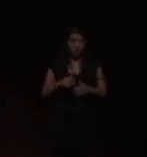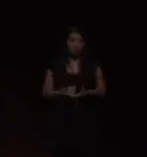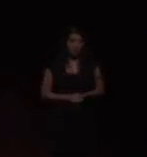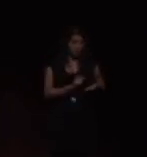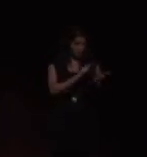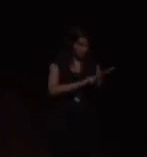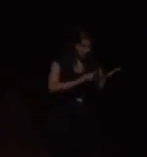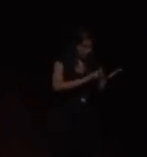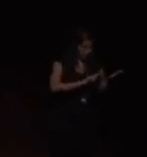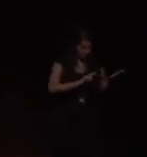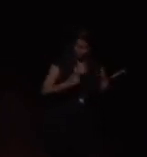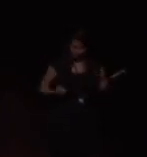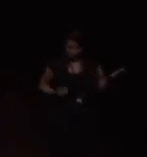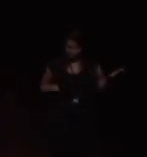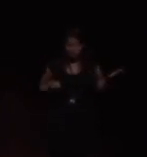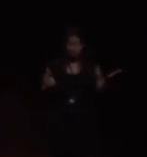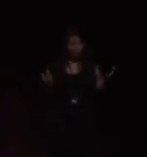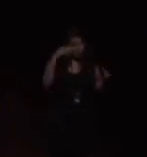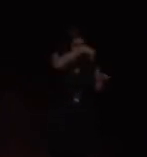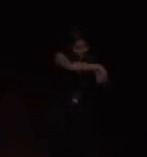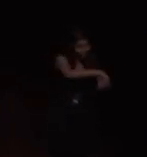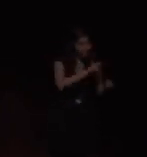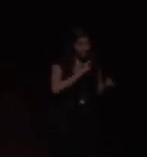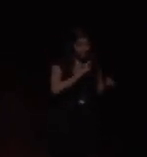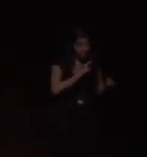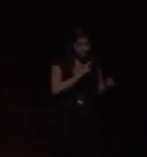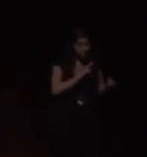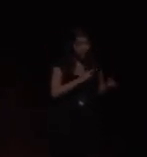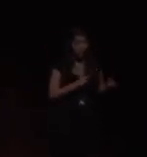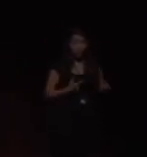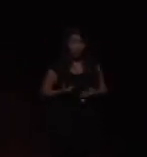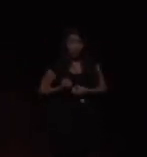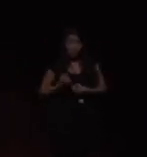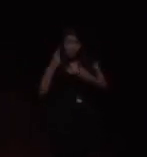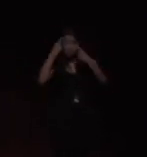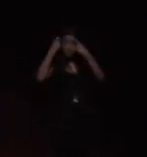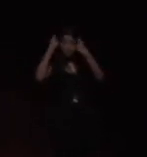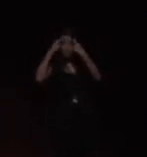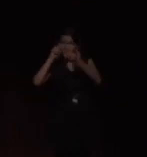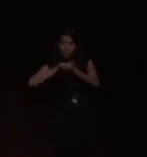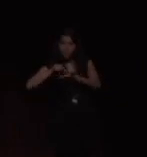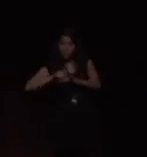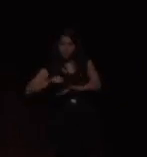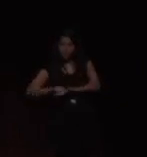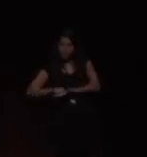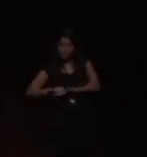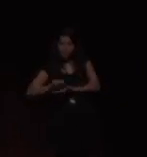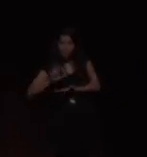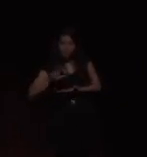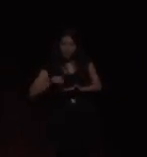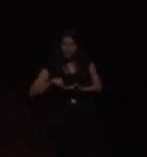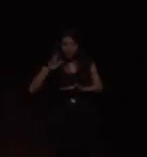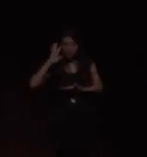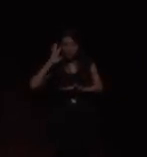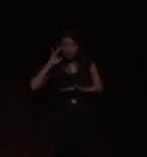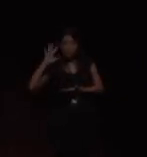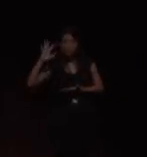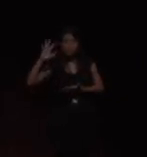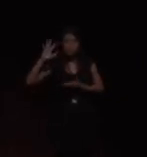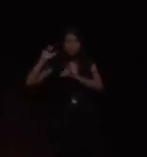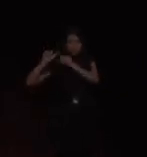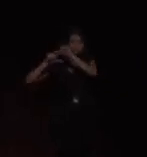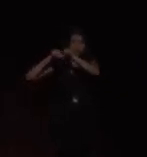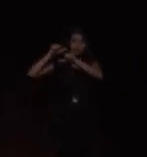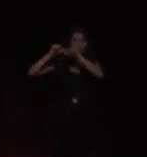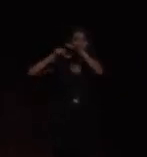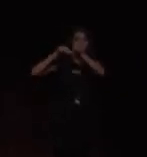Inventam poesias, mas este pensamento do poema, ele se transforma, se translada em uma forma